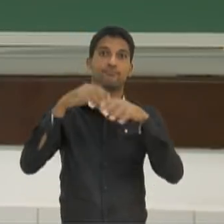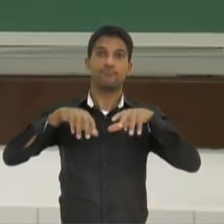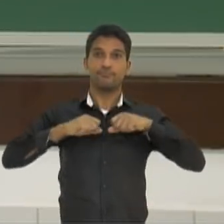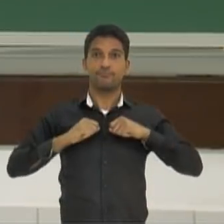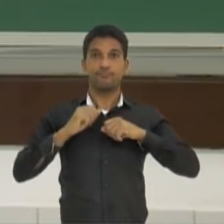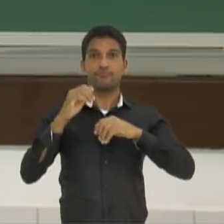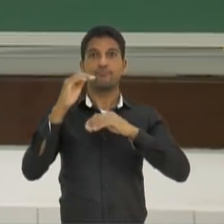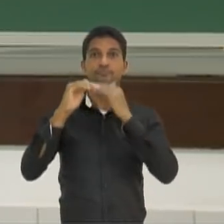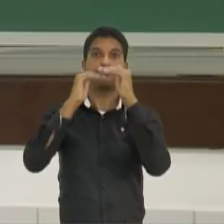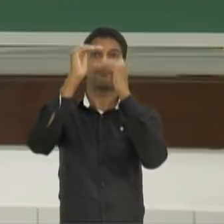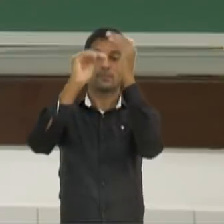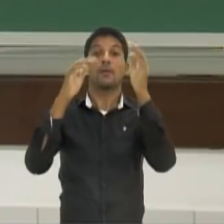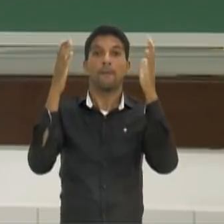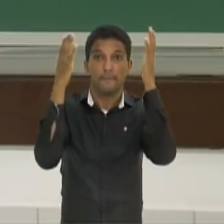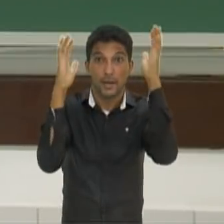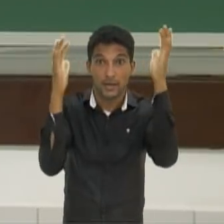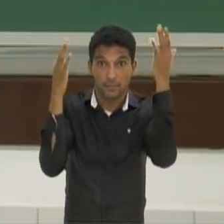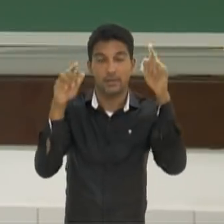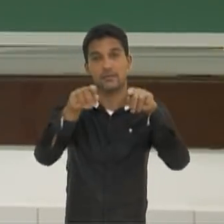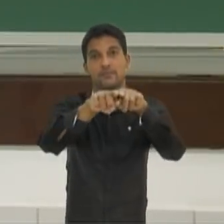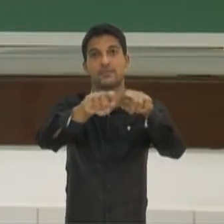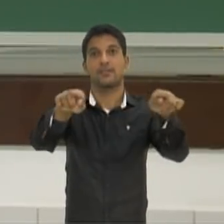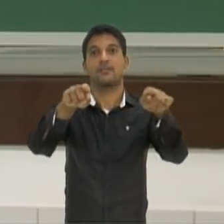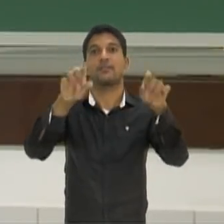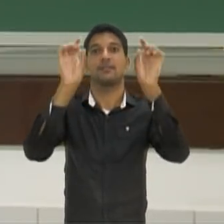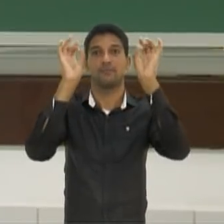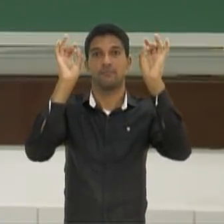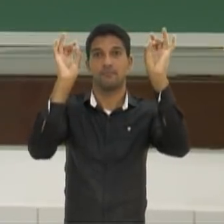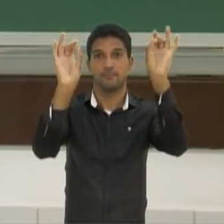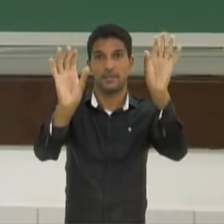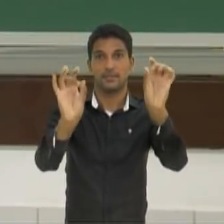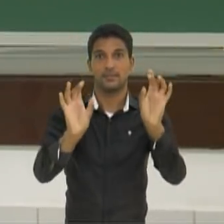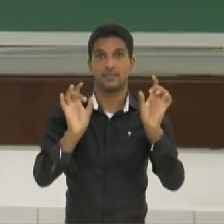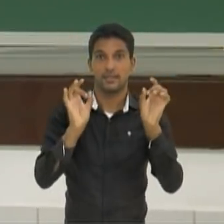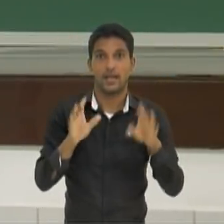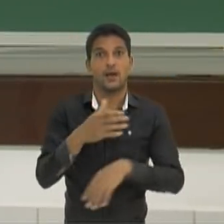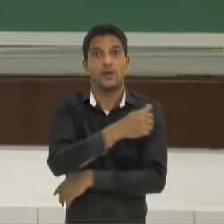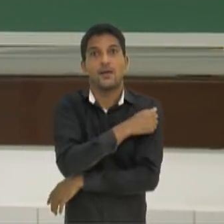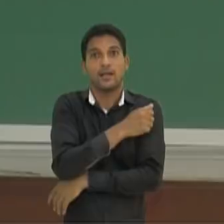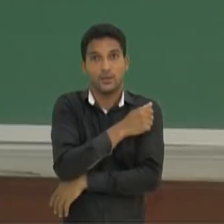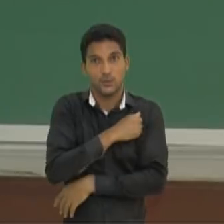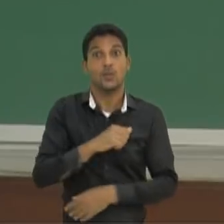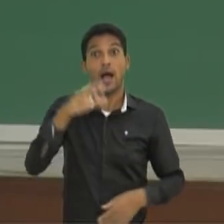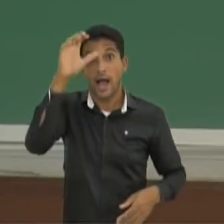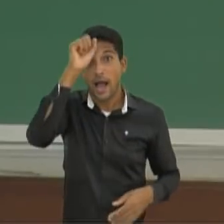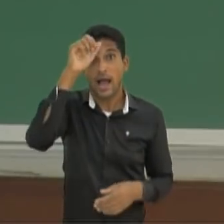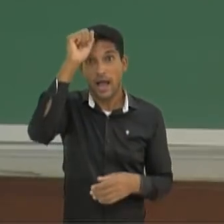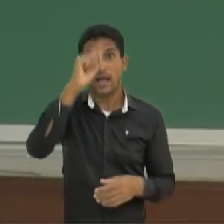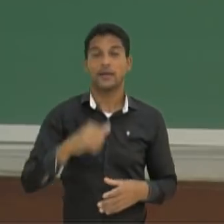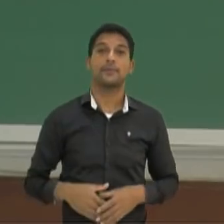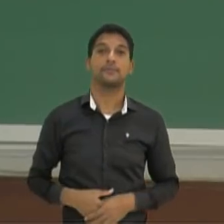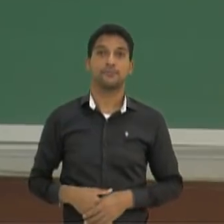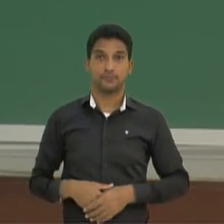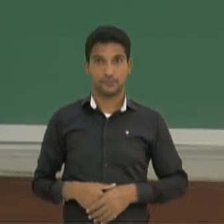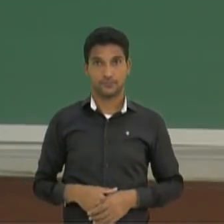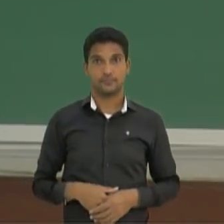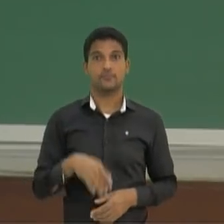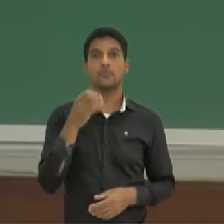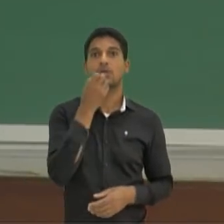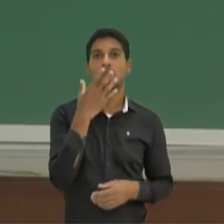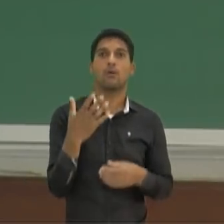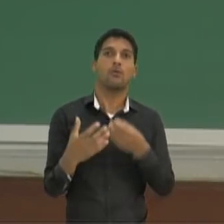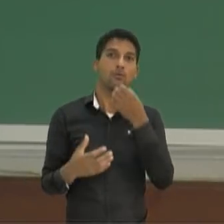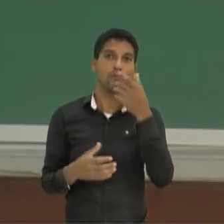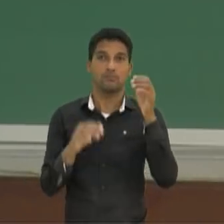vocês são muito especiais. Os alunos que estão tendo acesso ao aplicativo do Google Classroom, é sempre bom a gente fazer